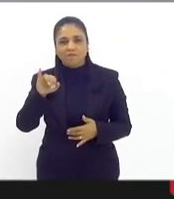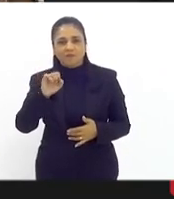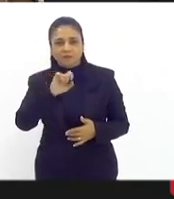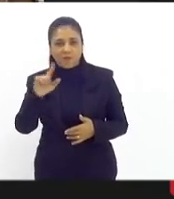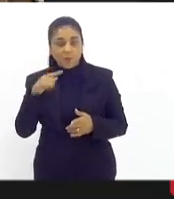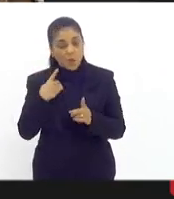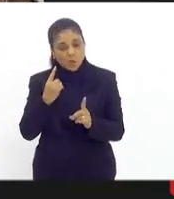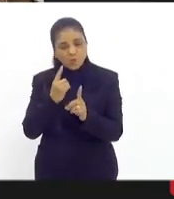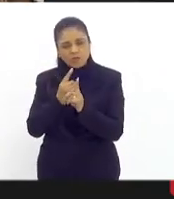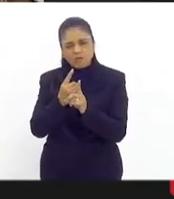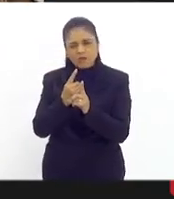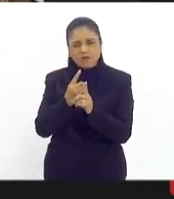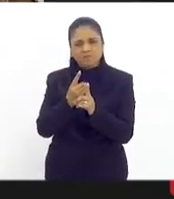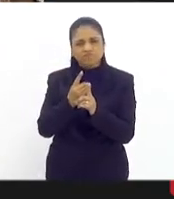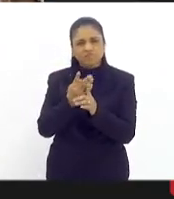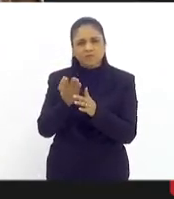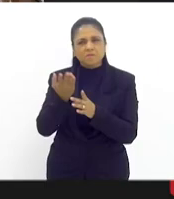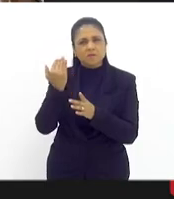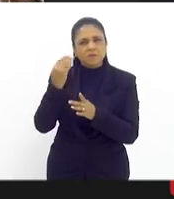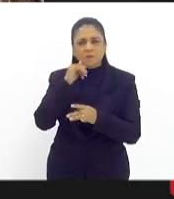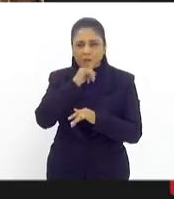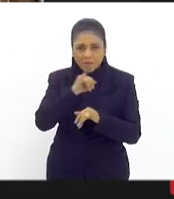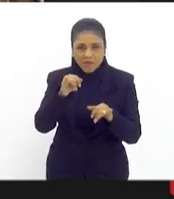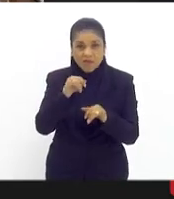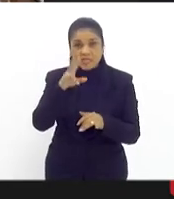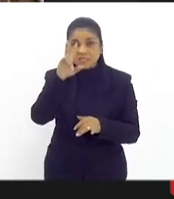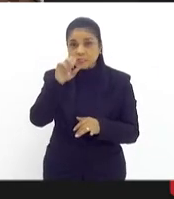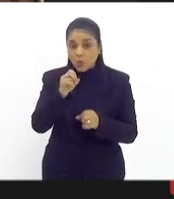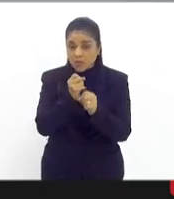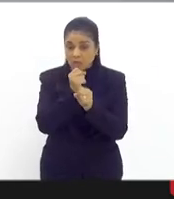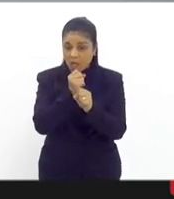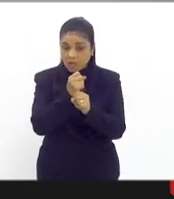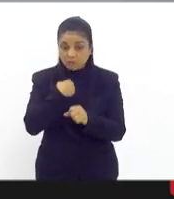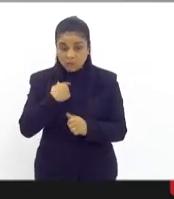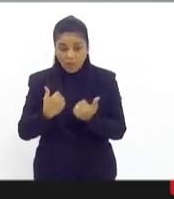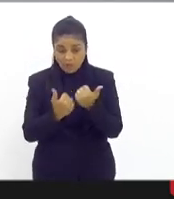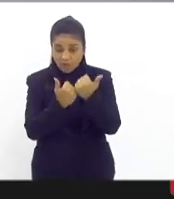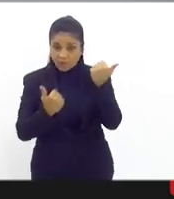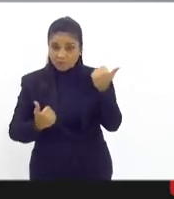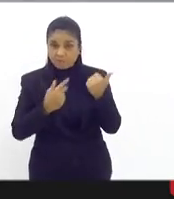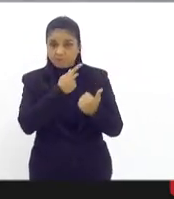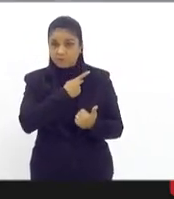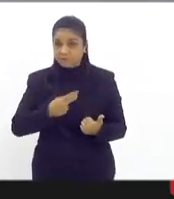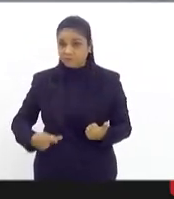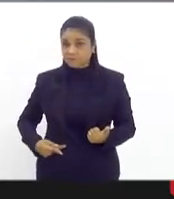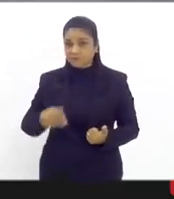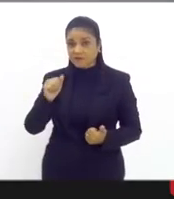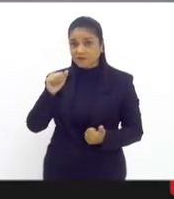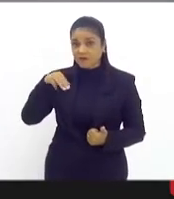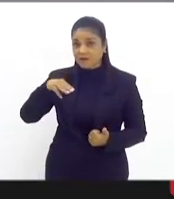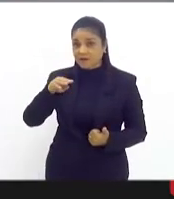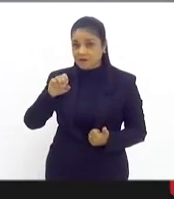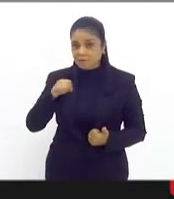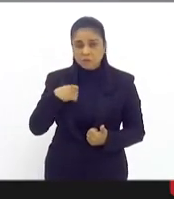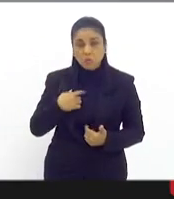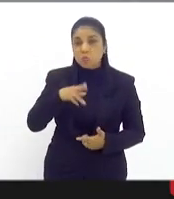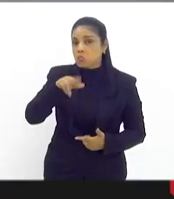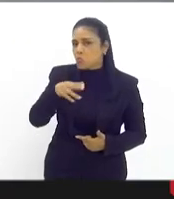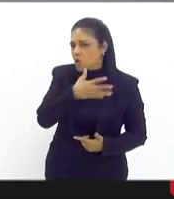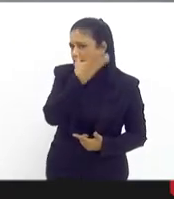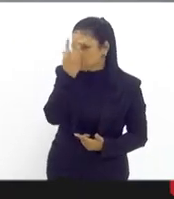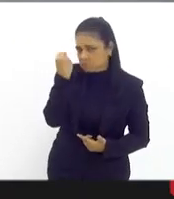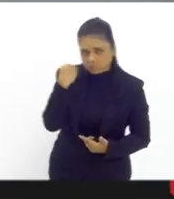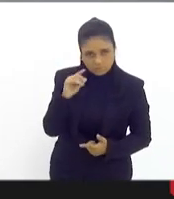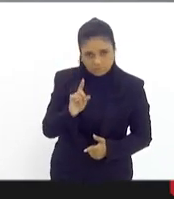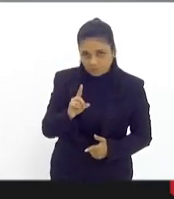dia que há 50 anos atrás eu fui vice-presidente da AMES, né? E nunca esqueci isso, nunca